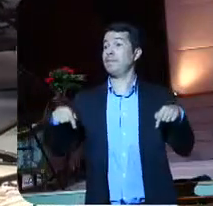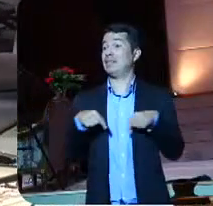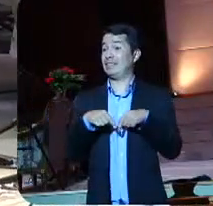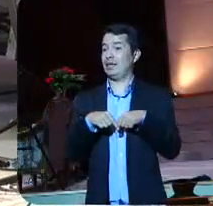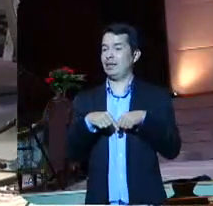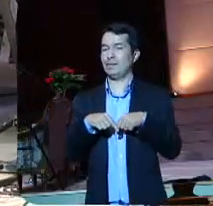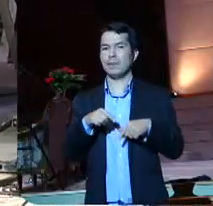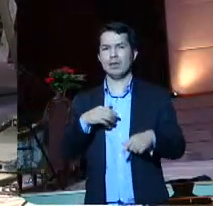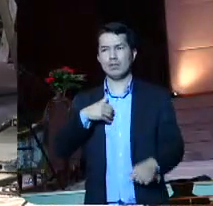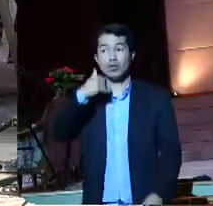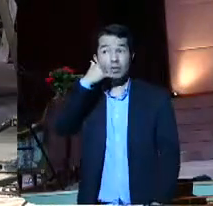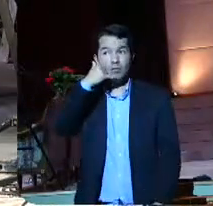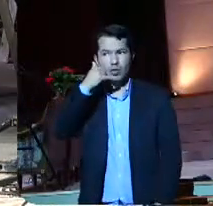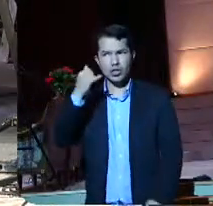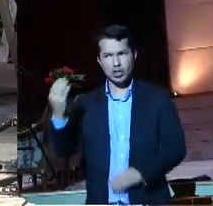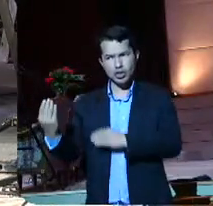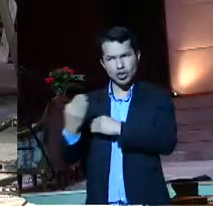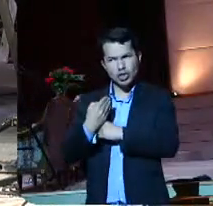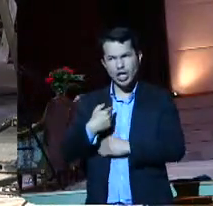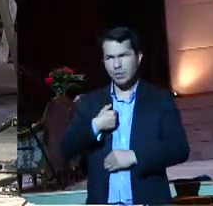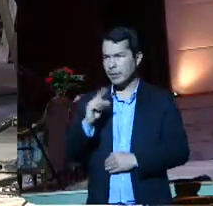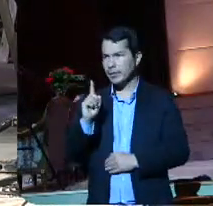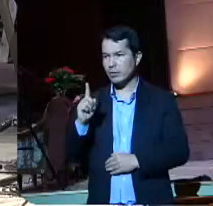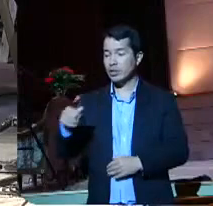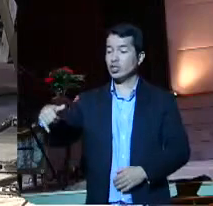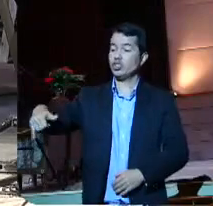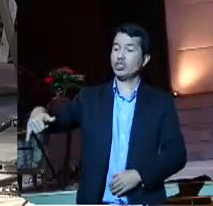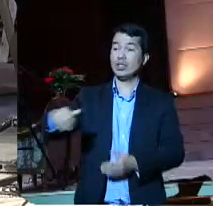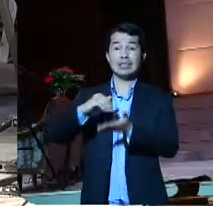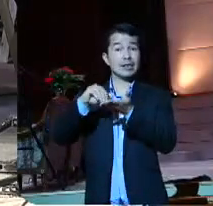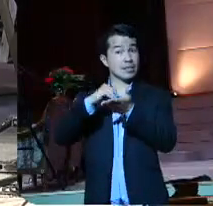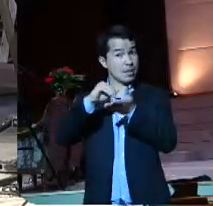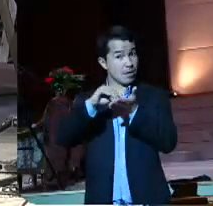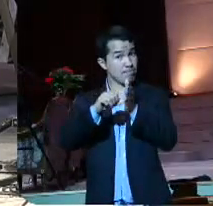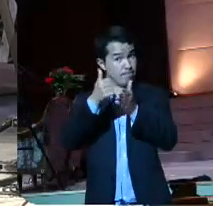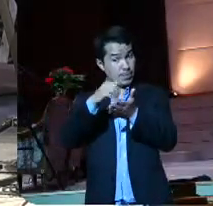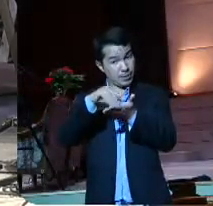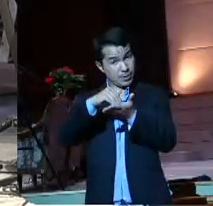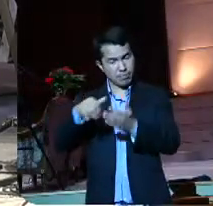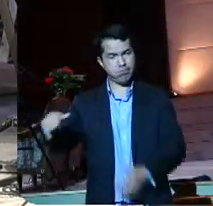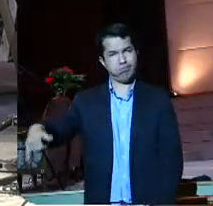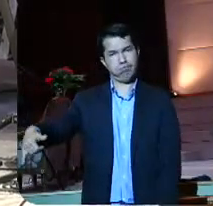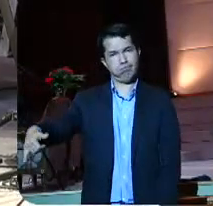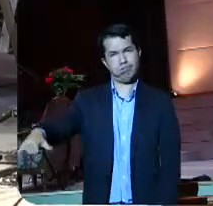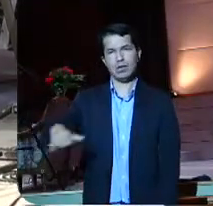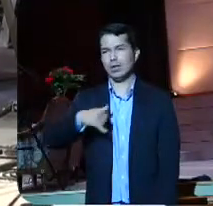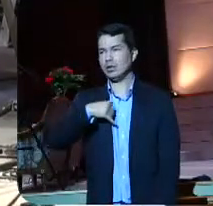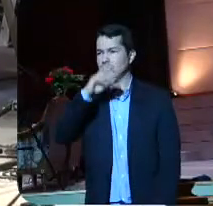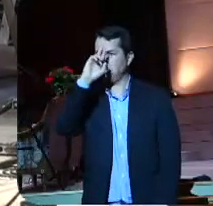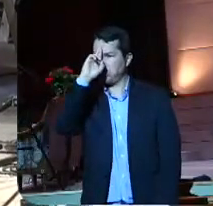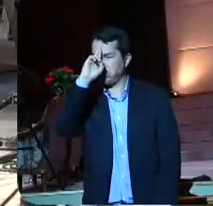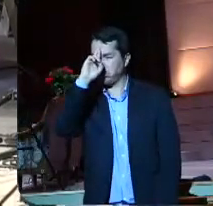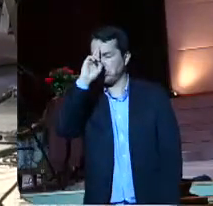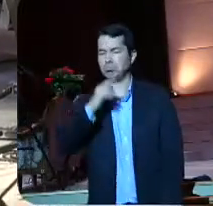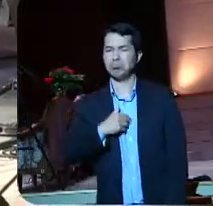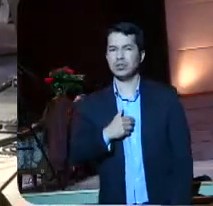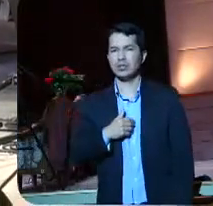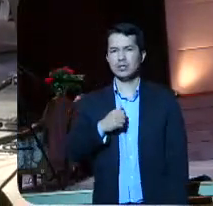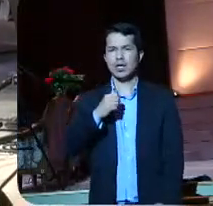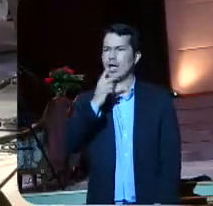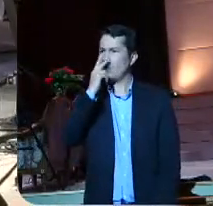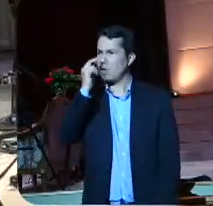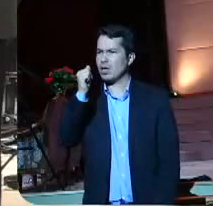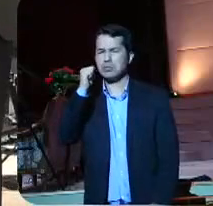tem que passar por alguém para cair no meu telefone. E era a hora do almoço e por alguma razão